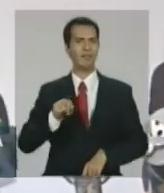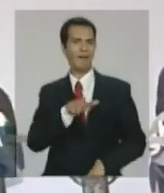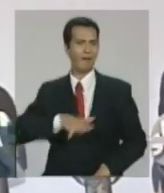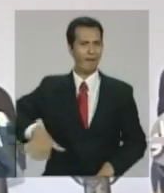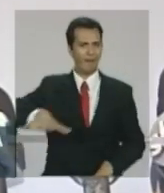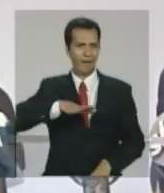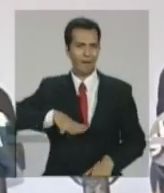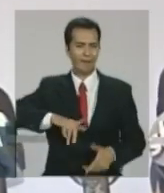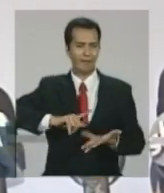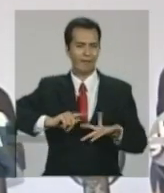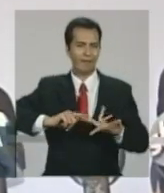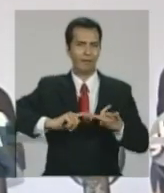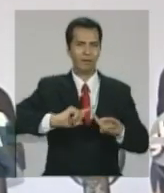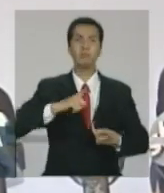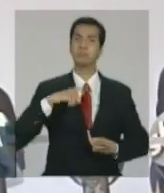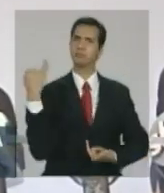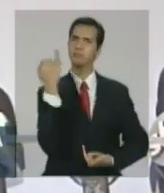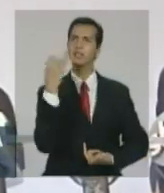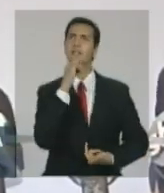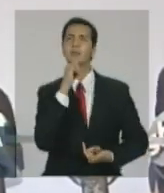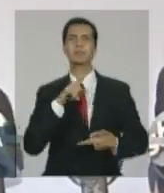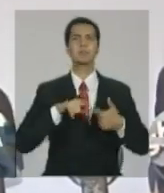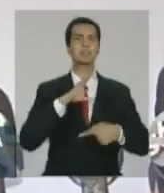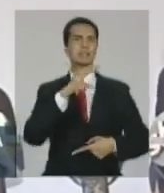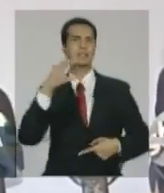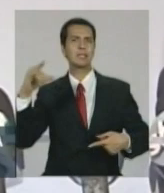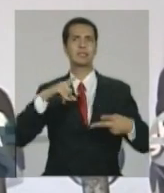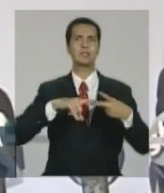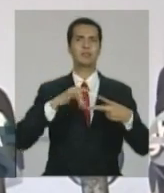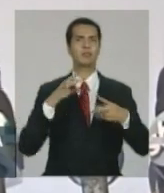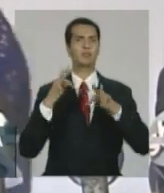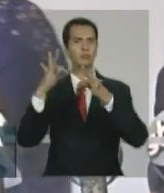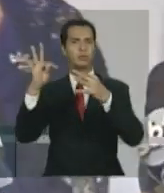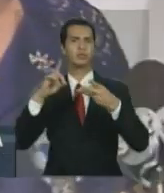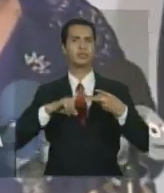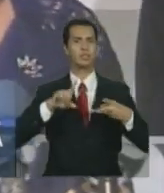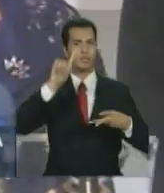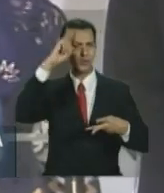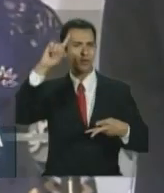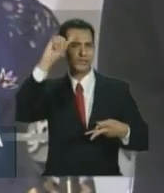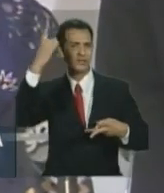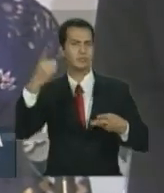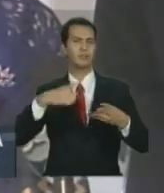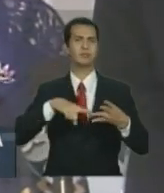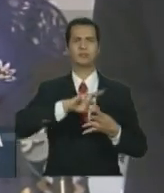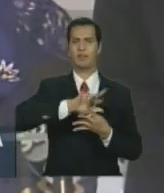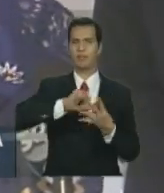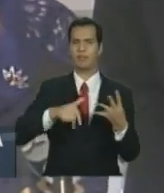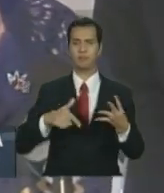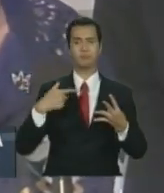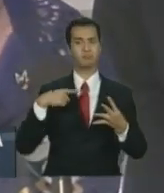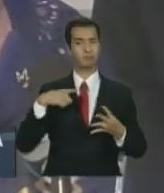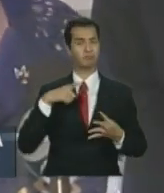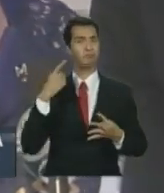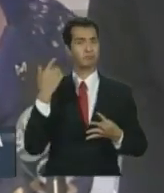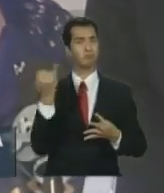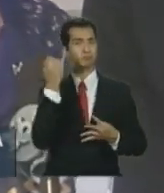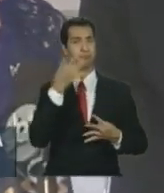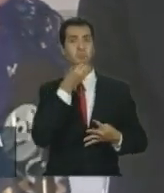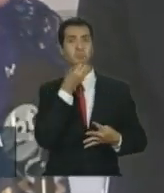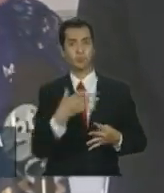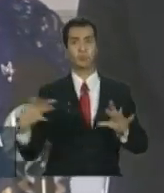de cooperação na área científica, tecnológica e de inovação, se colocou à disposição